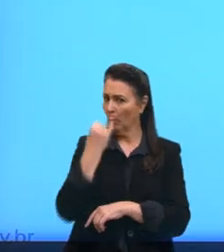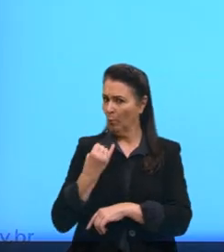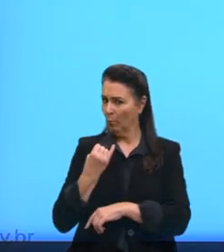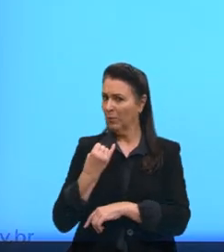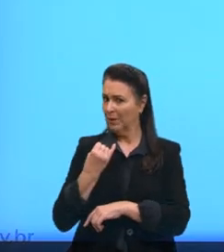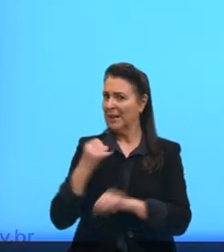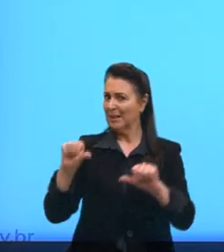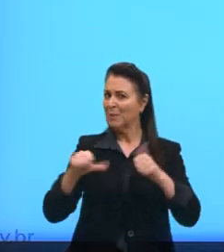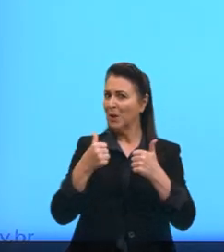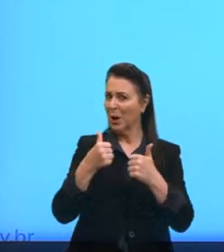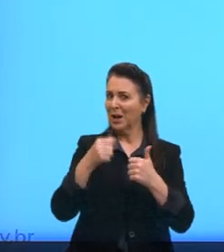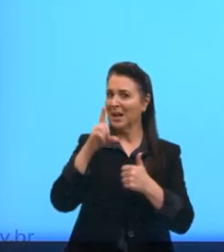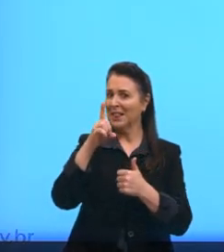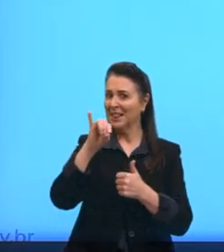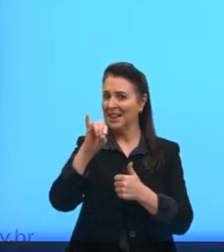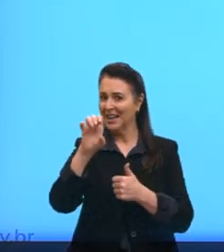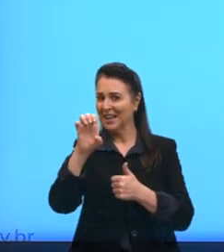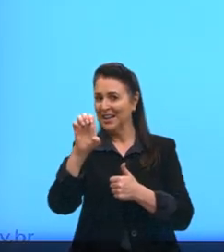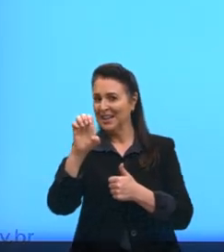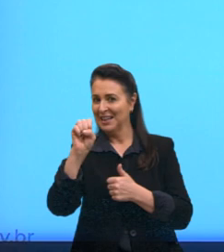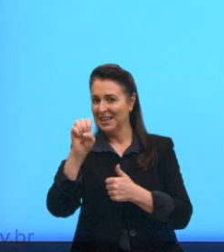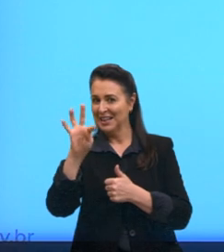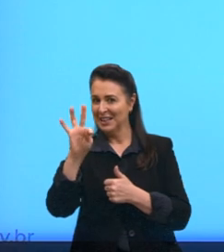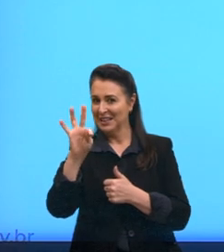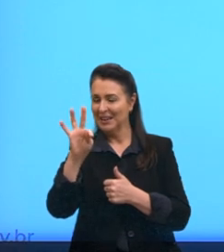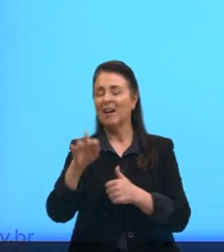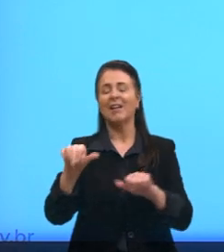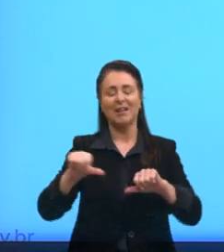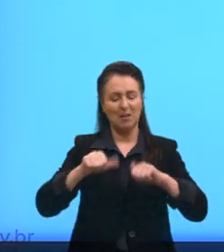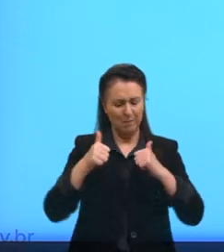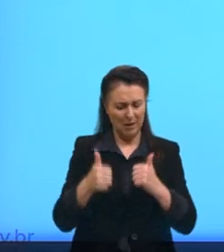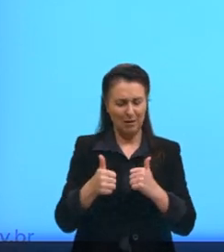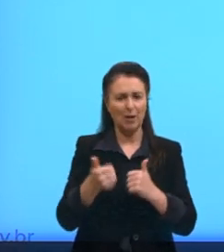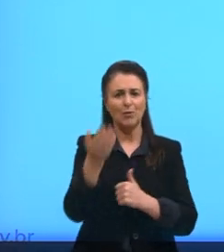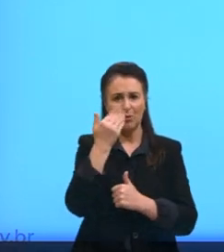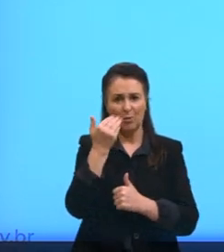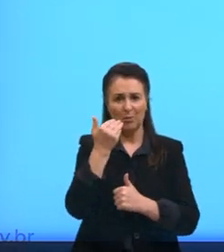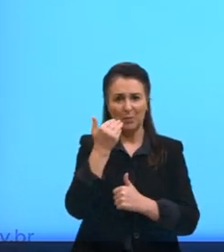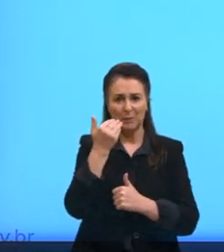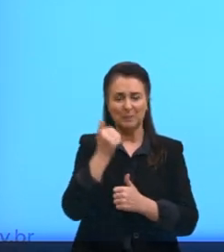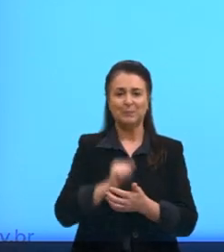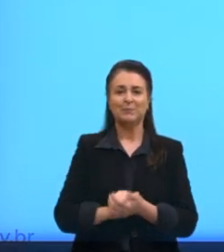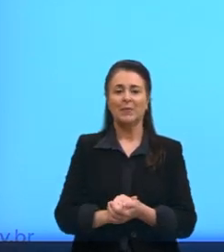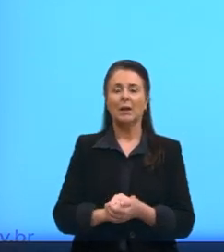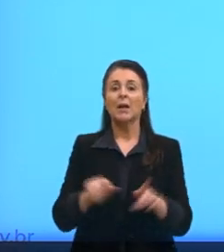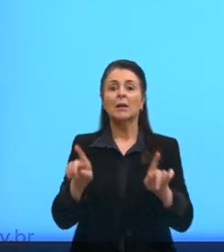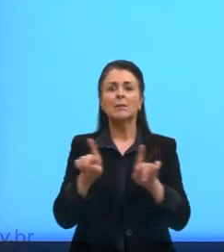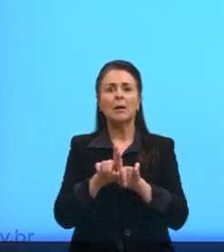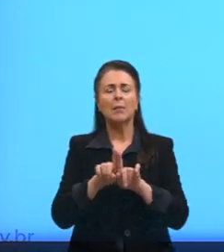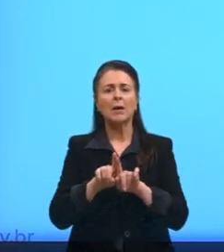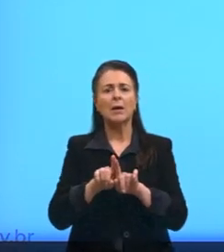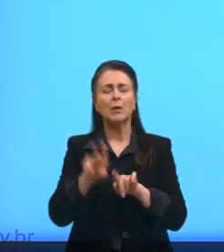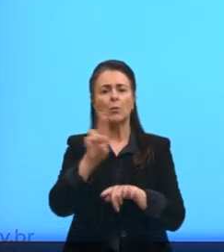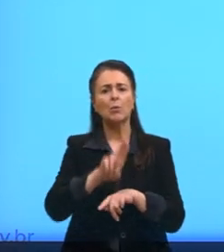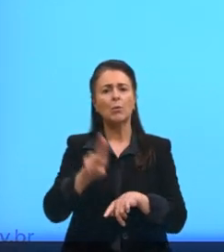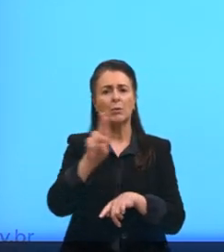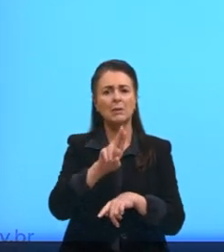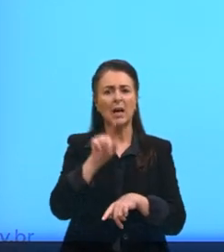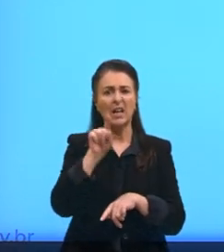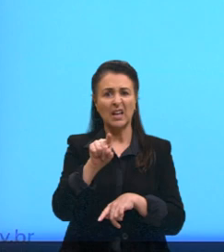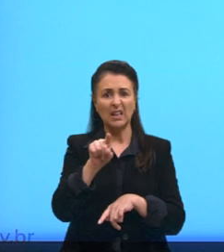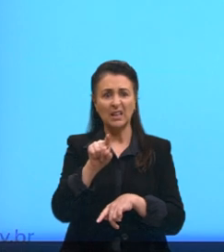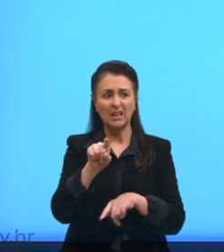diet e dá uma o site aí seria bem melhor a e de preferência que esse hambúrguer também seja